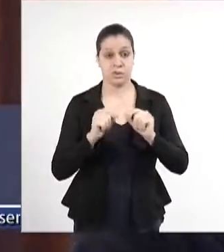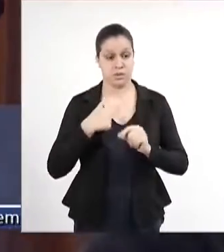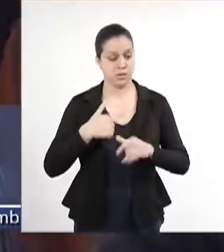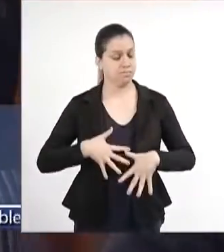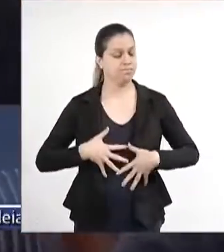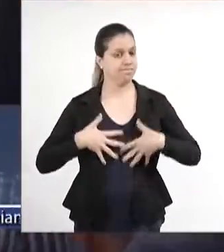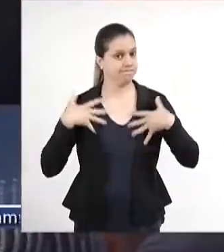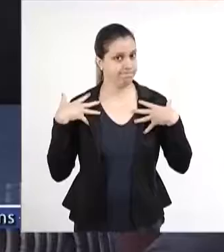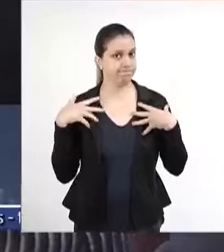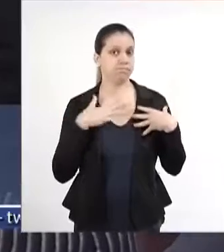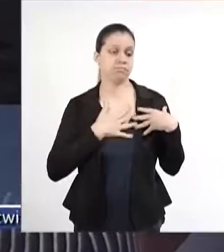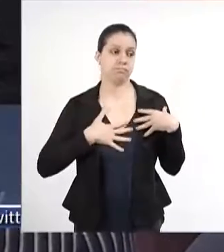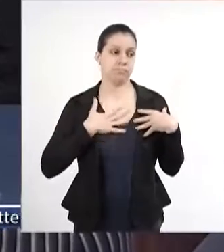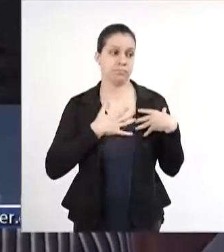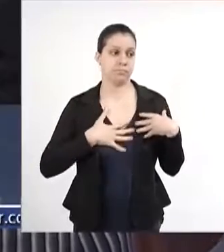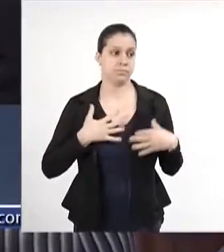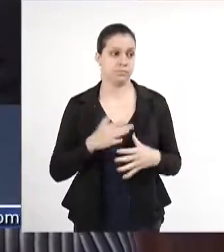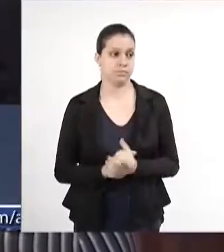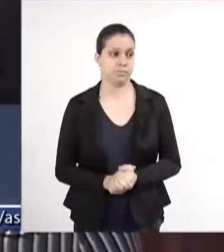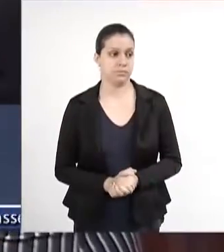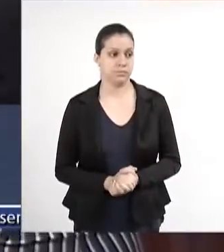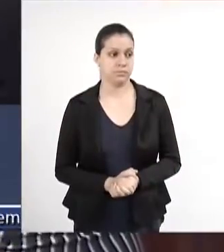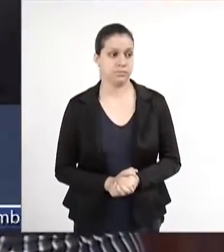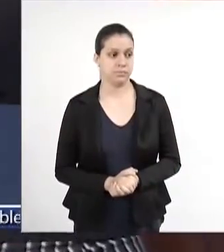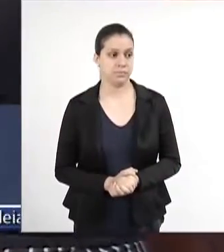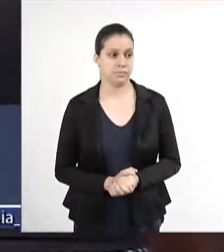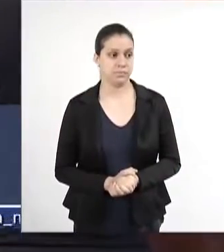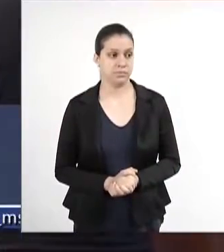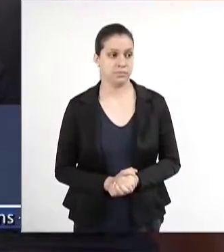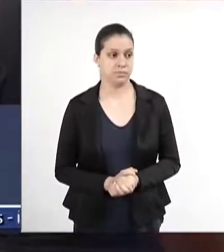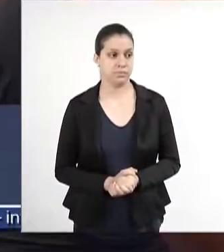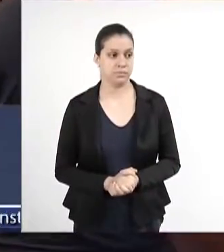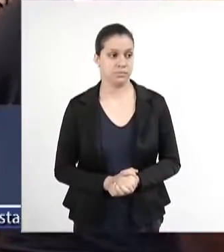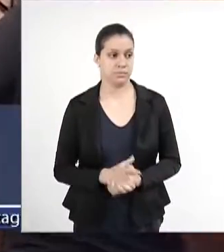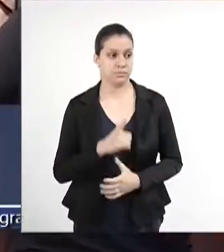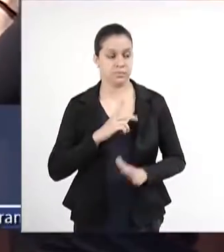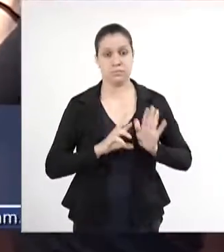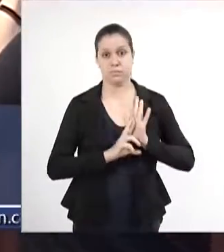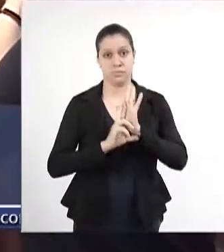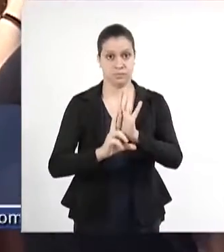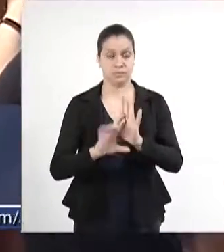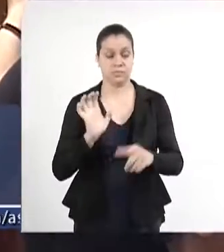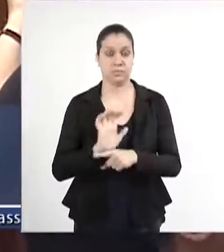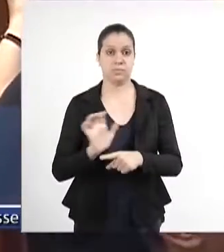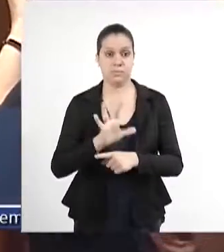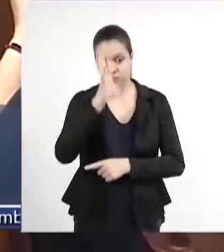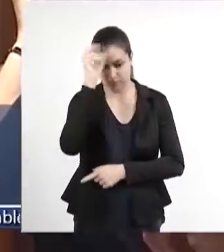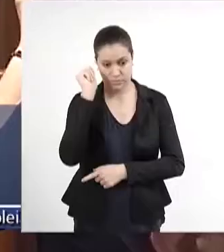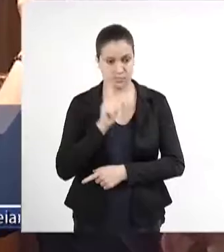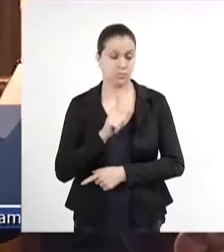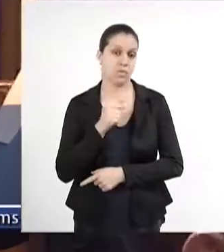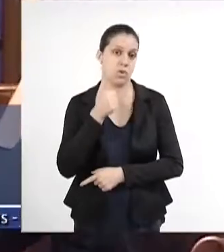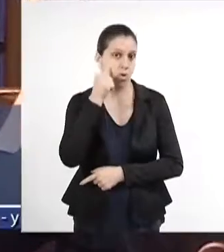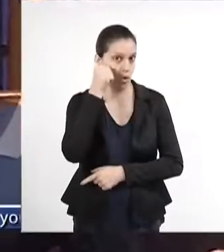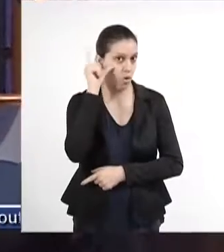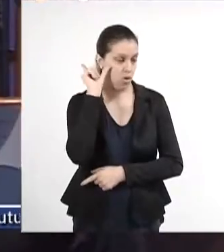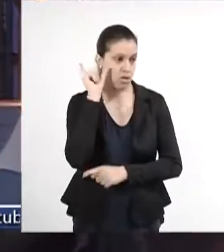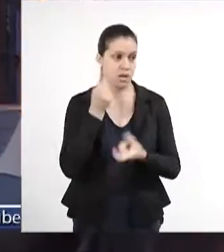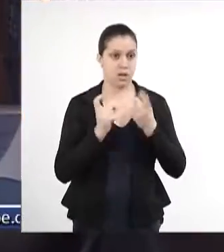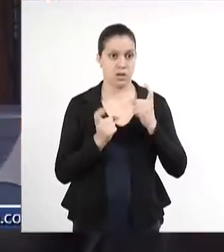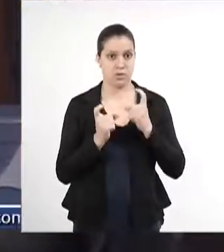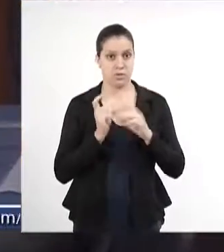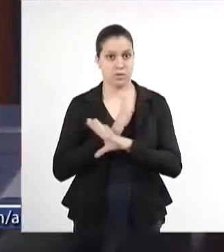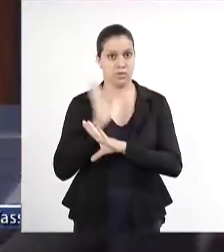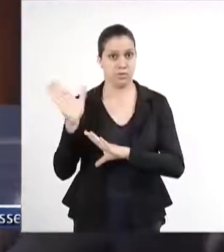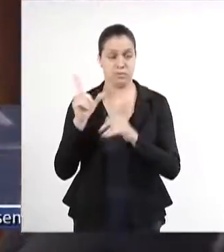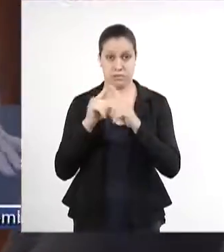que eu tenho, senhores deputados, de ter representado o Estado de Mato Grosso do Sul ontem, em uma reunião em